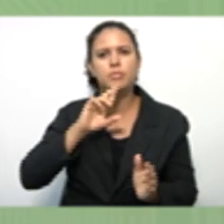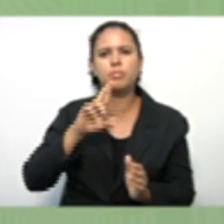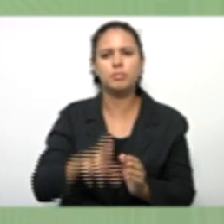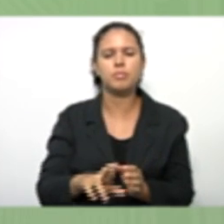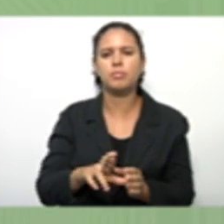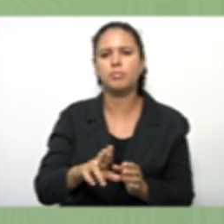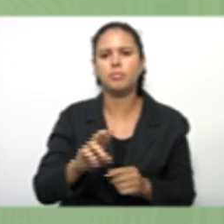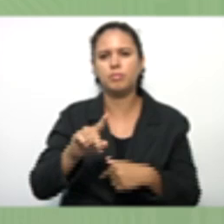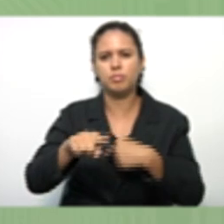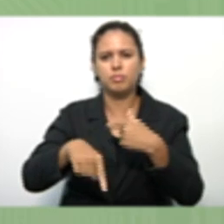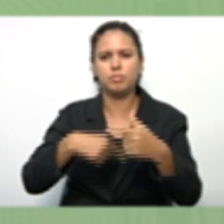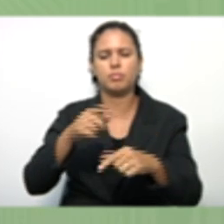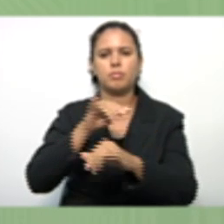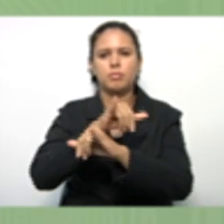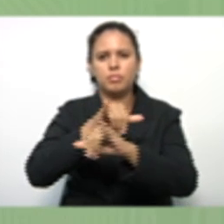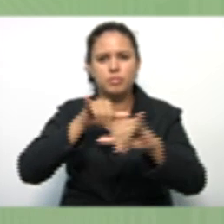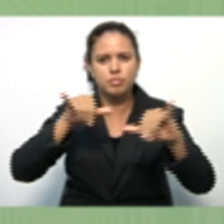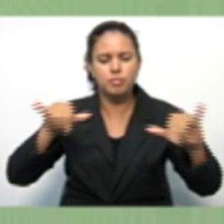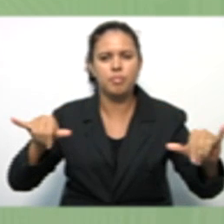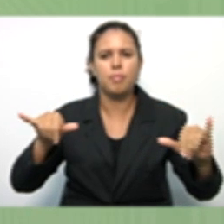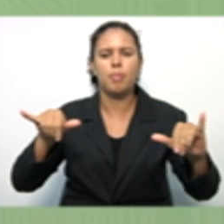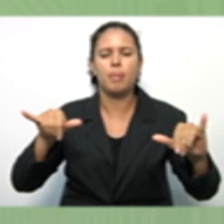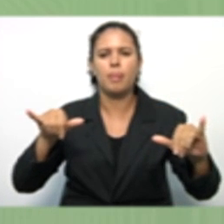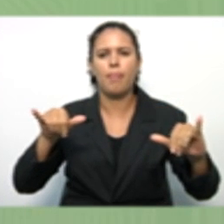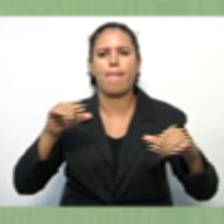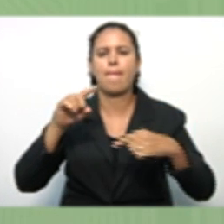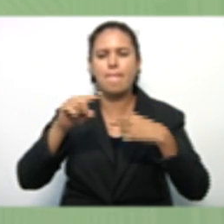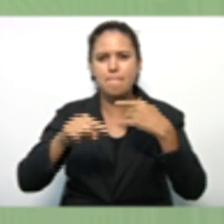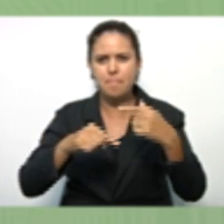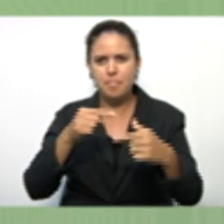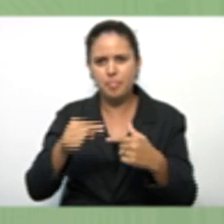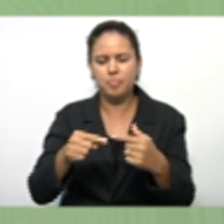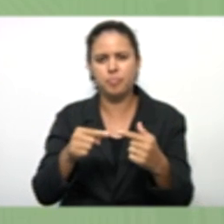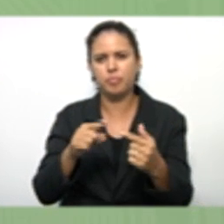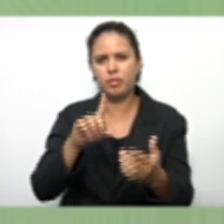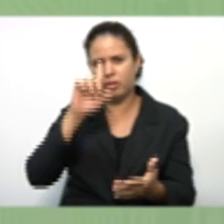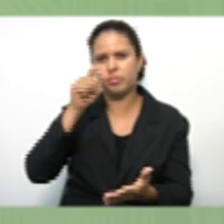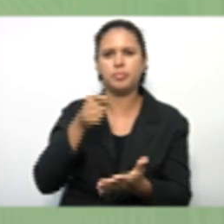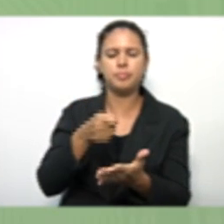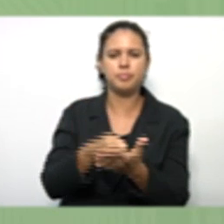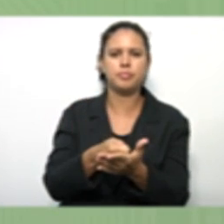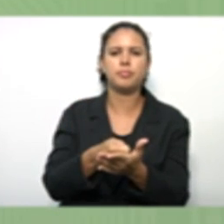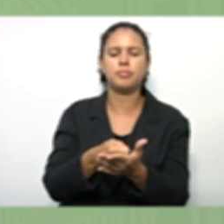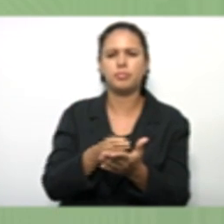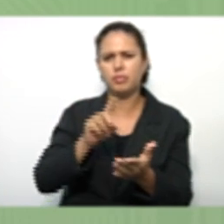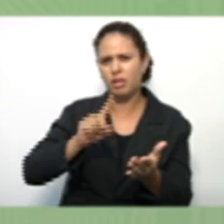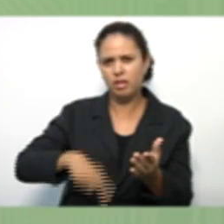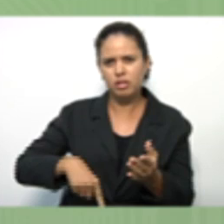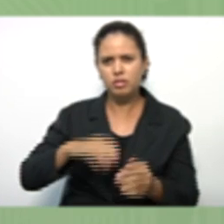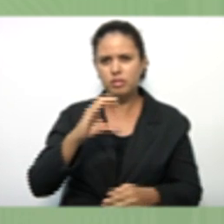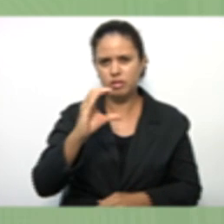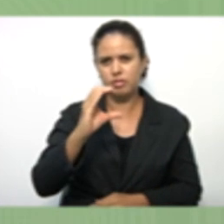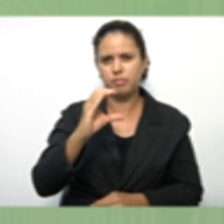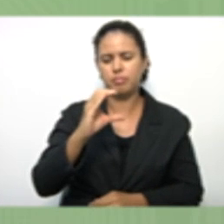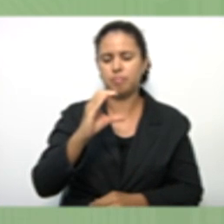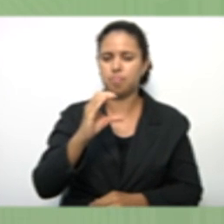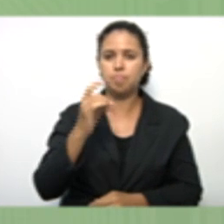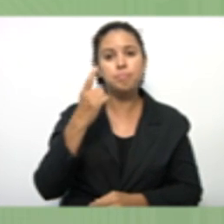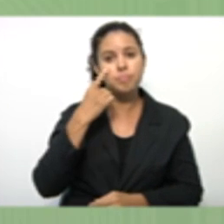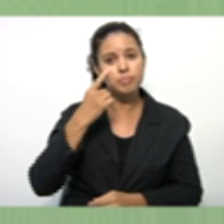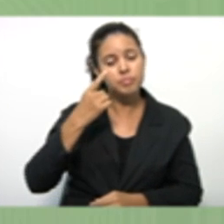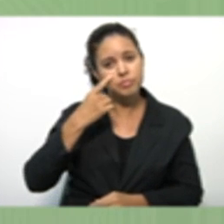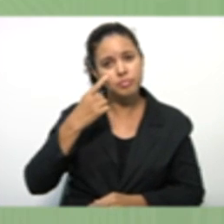e gerar informações que influenciam a tomada de decisões? Será que é a letra C? Será